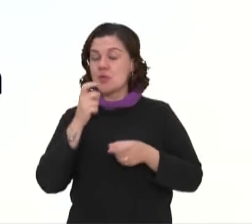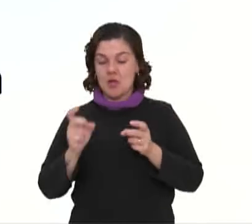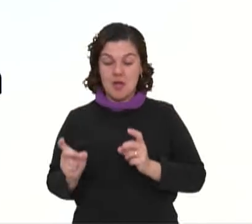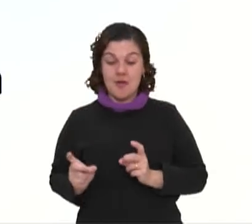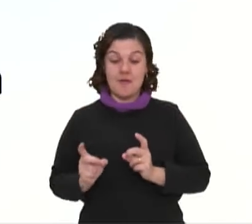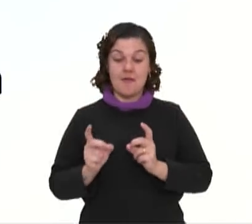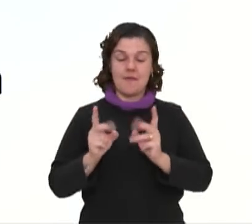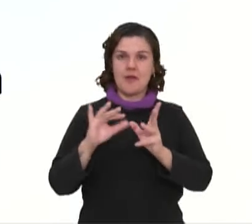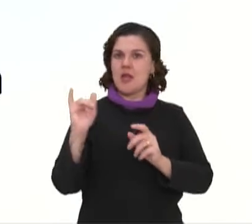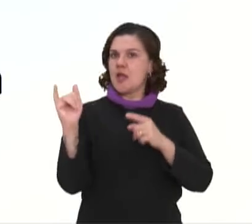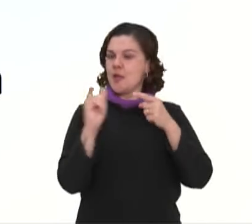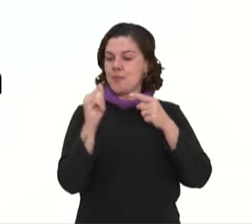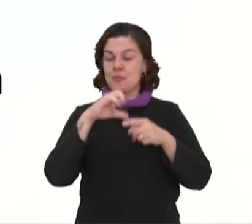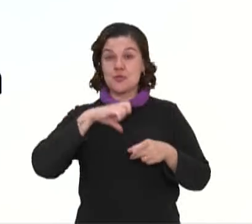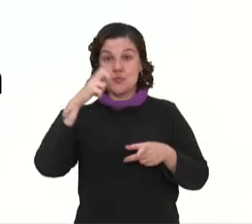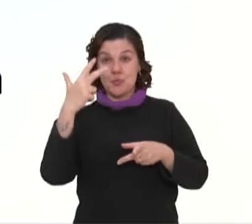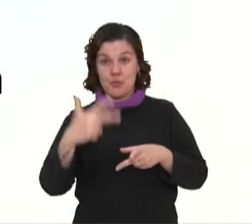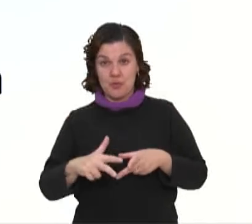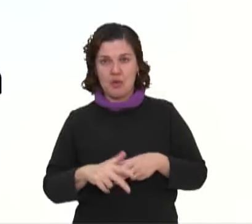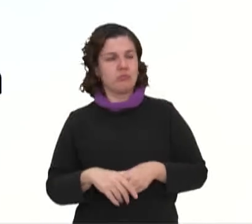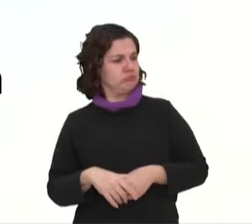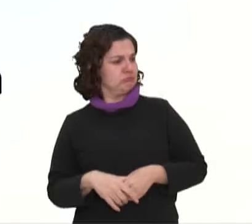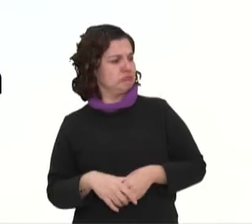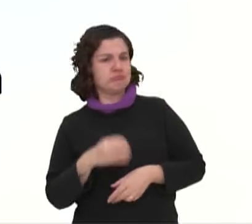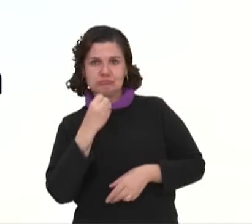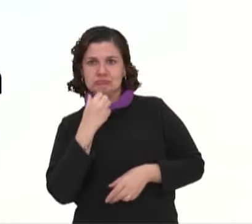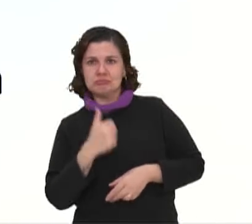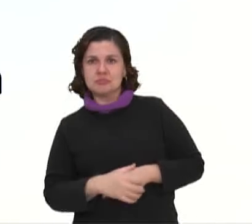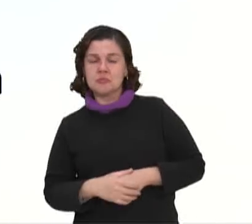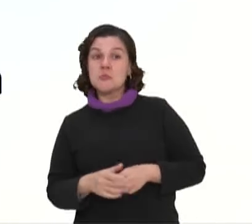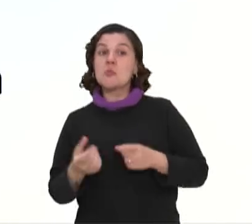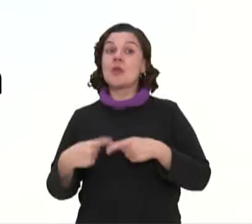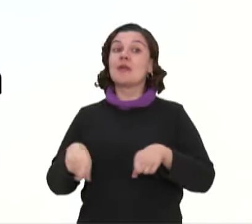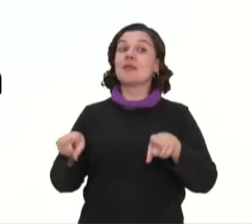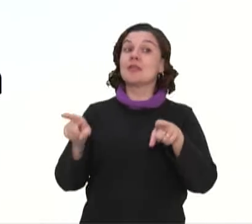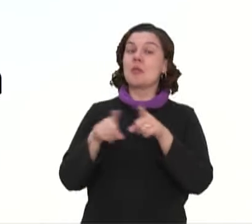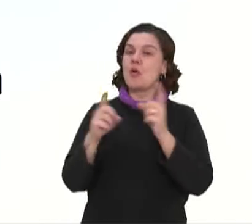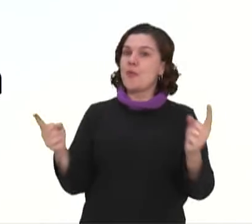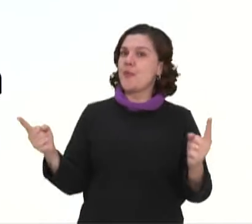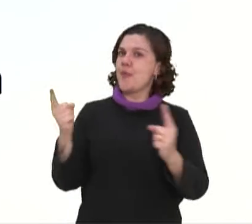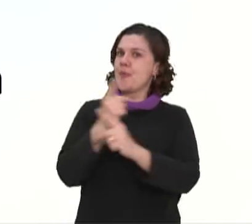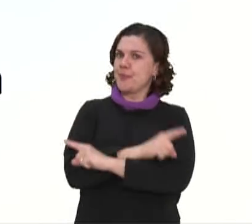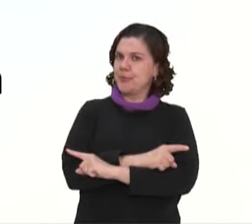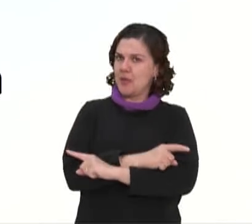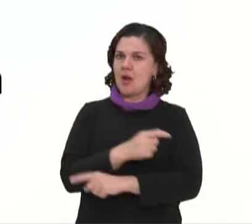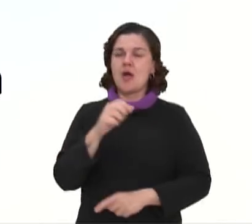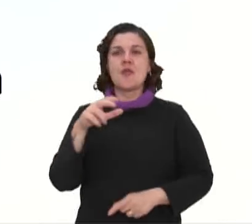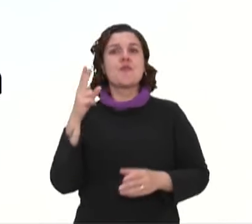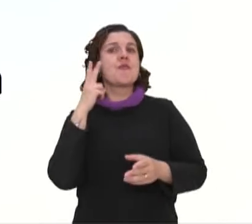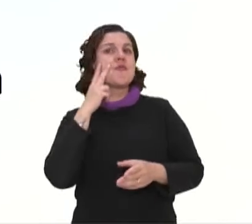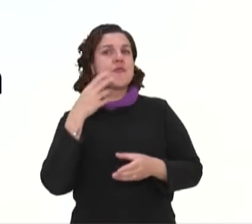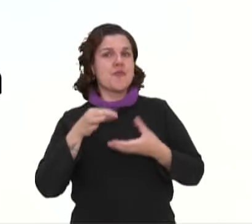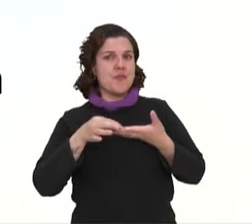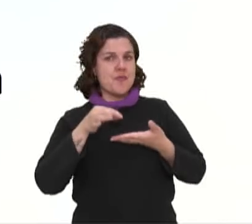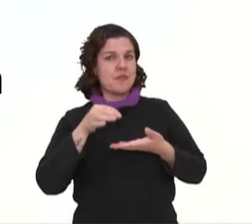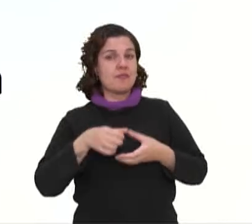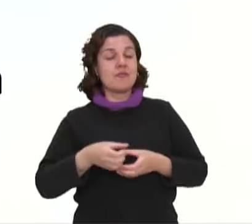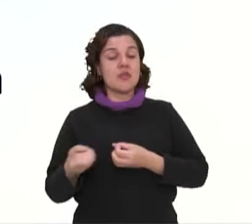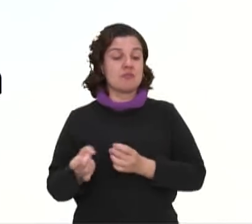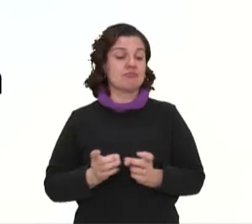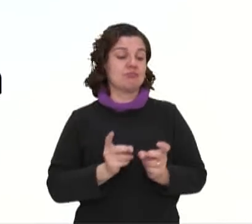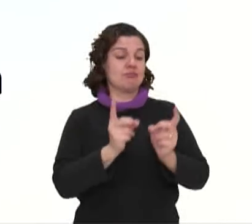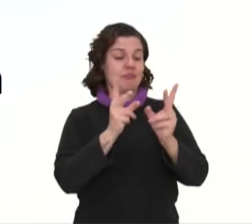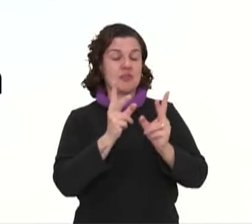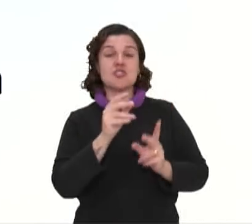vendidos sem imposto em Portugal. Olha que beleza! E ainda, o contrário acontecia. Vinhos portugueses eram